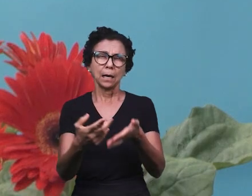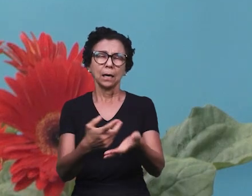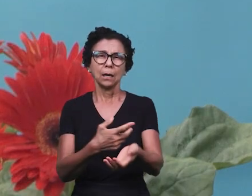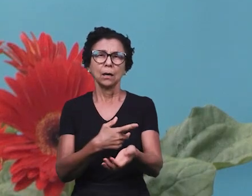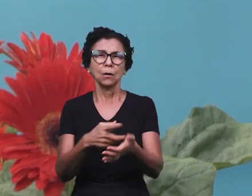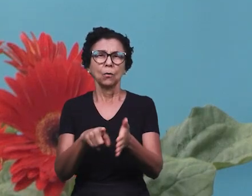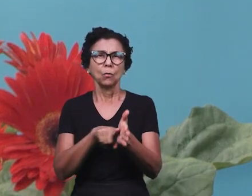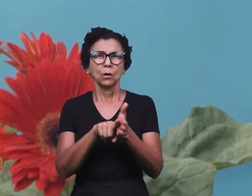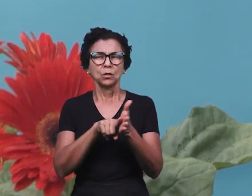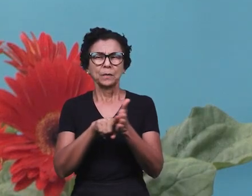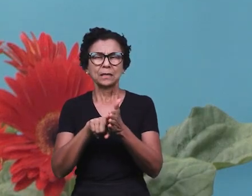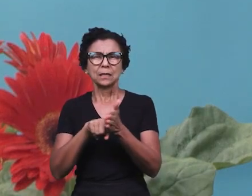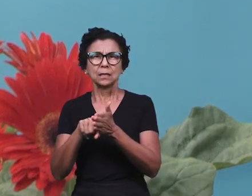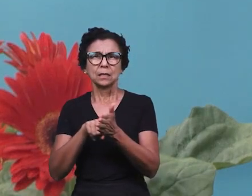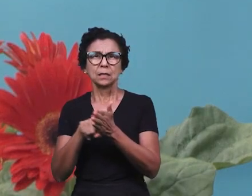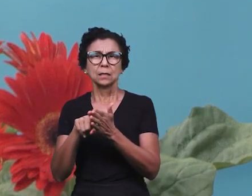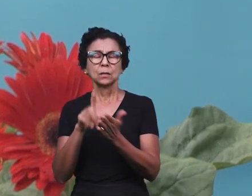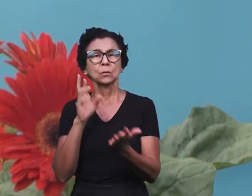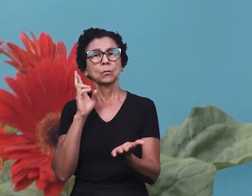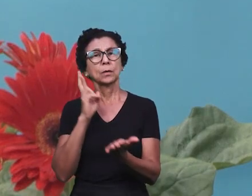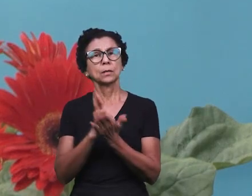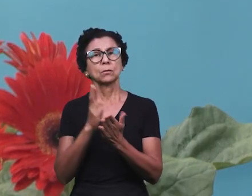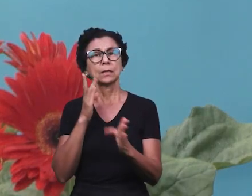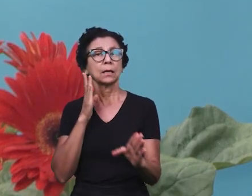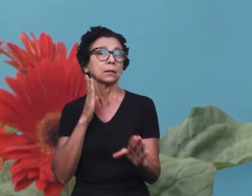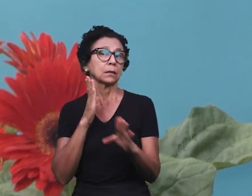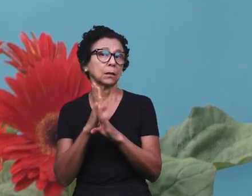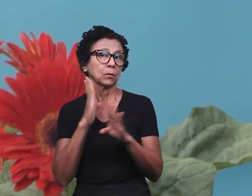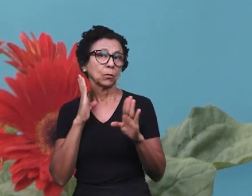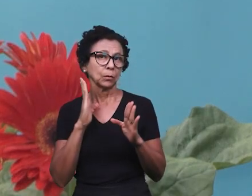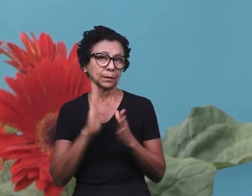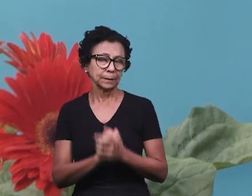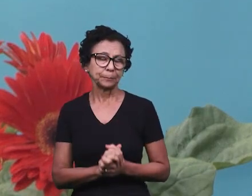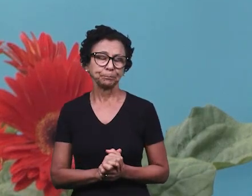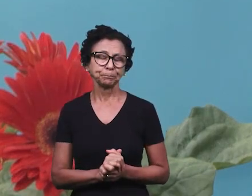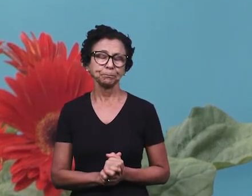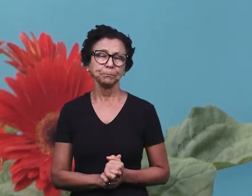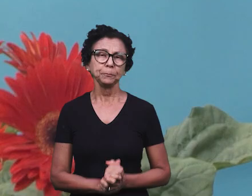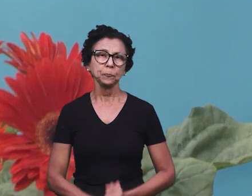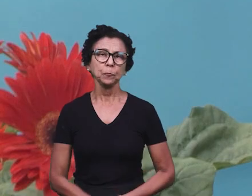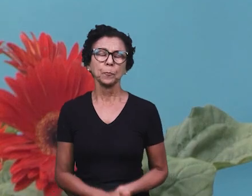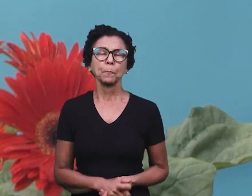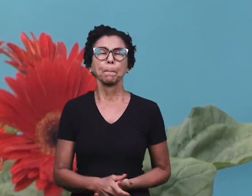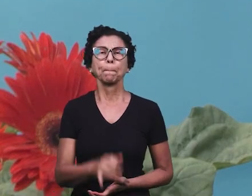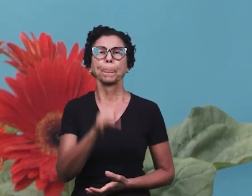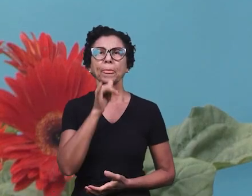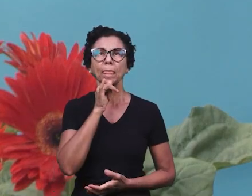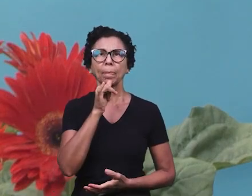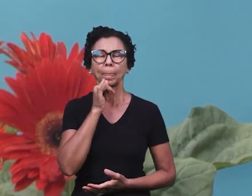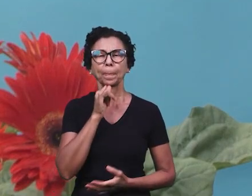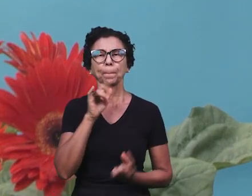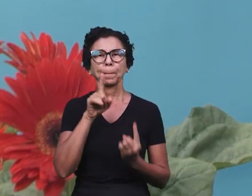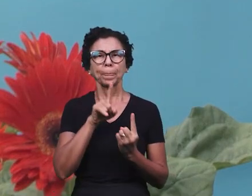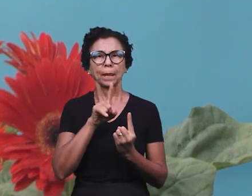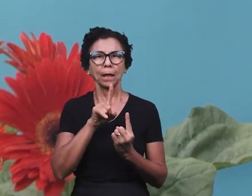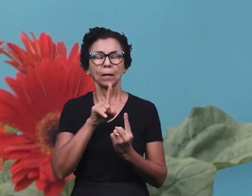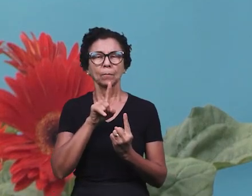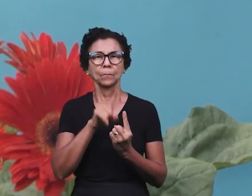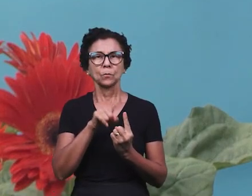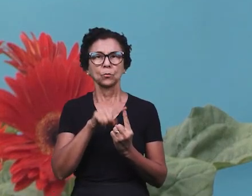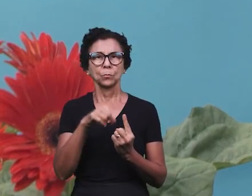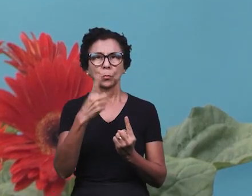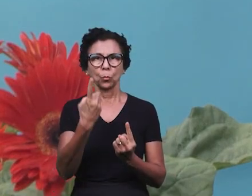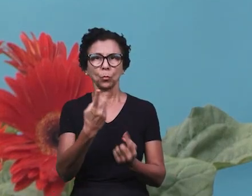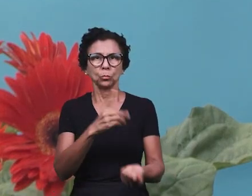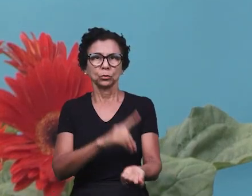seria o mesmo para todos os tipos de diabetes, com alguns diferenciais. Por exemplo, no diabetes tipo 1, no momento